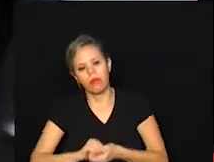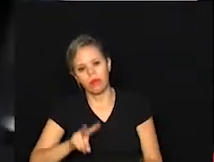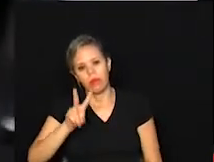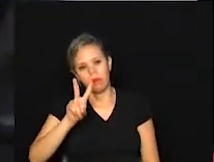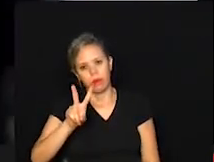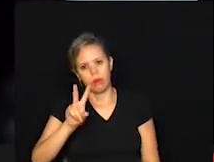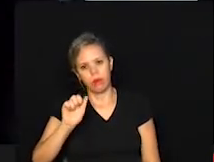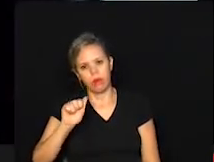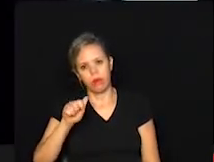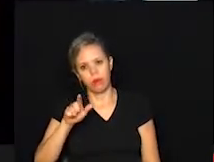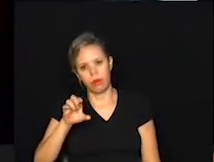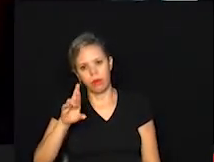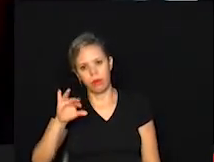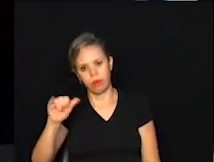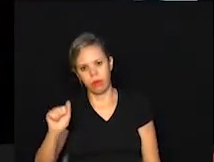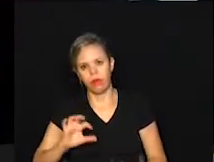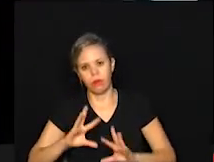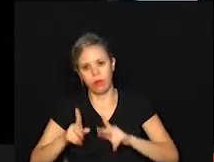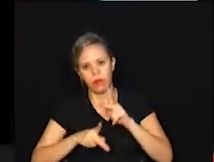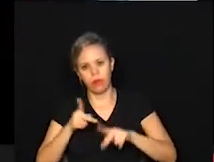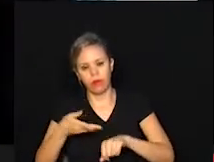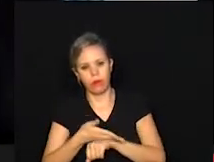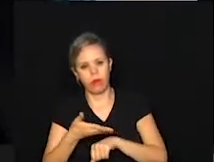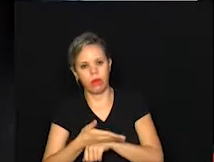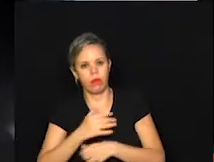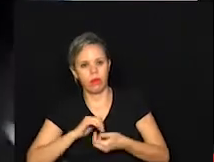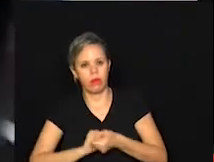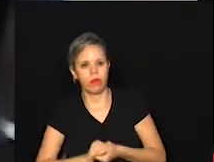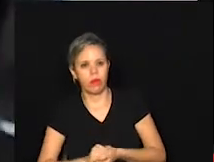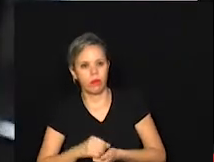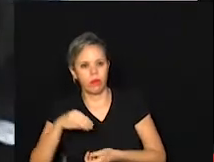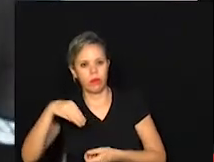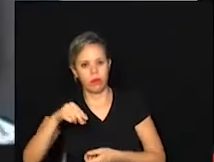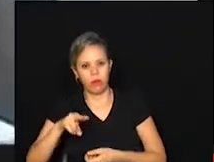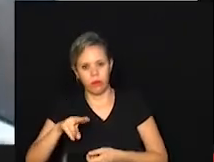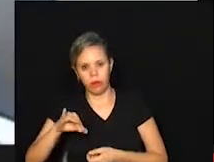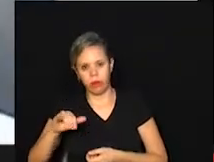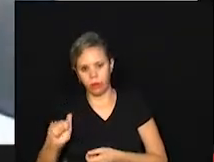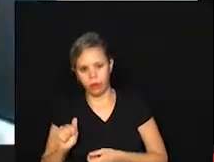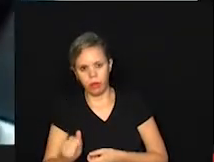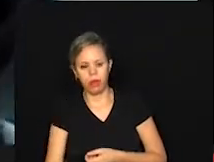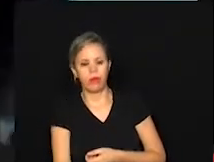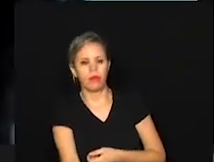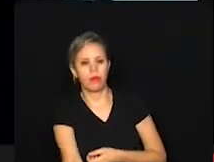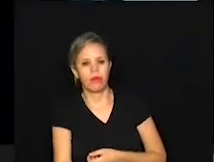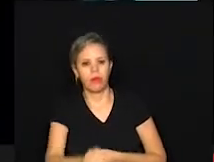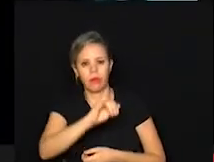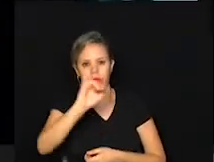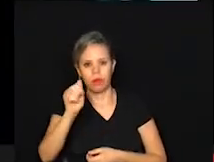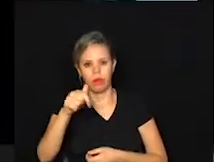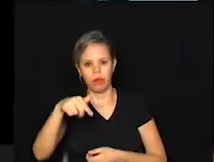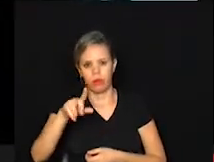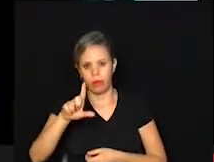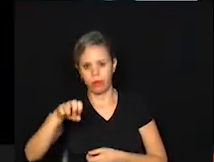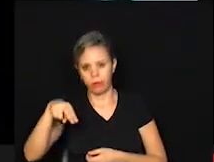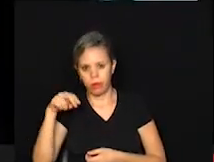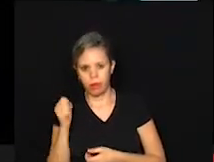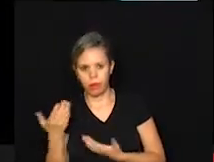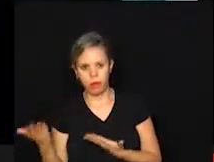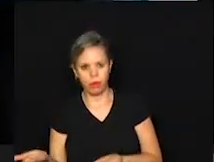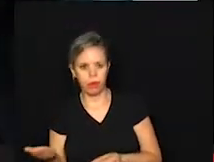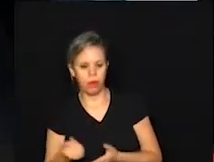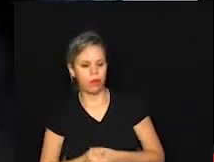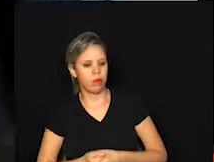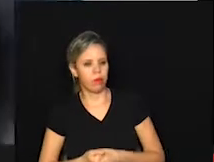Vandercleia, todos os nossos parceiros e parceiras, a Mônica, o Sérgio Max, a Jaqueline, não sei se a Jaqueline está aqui,